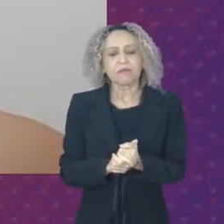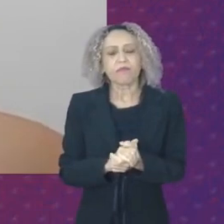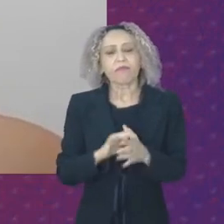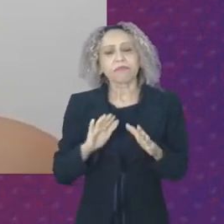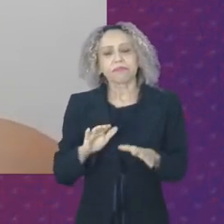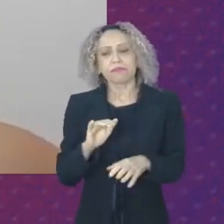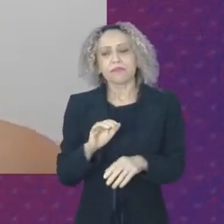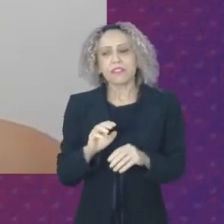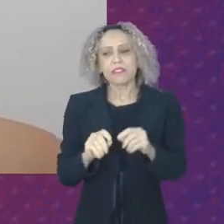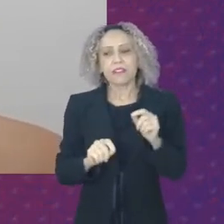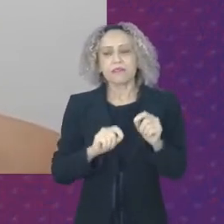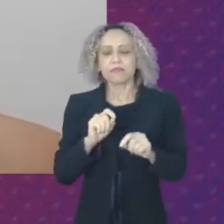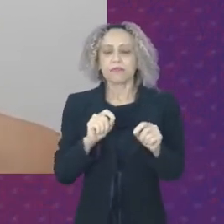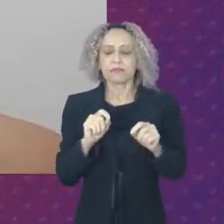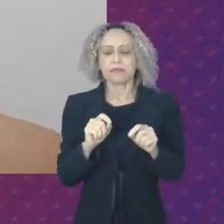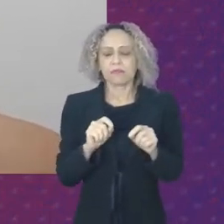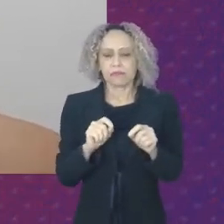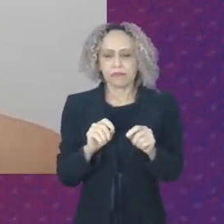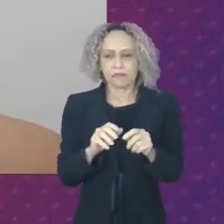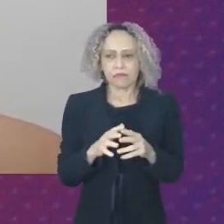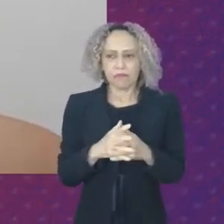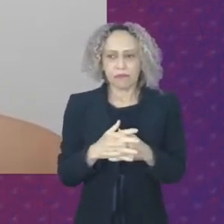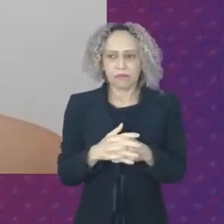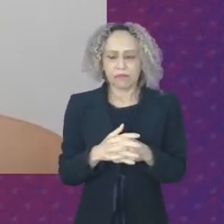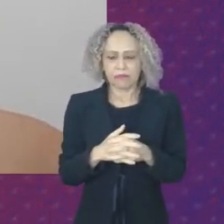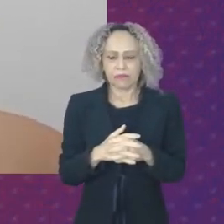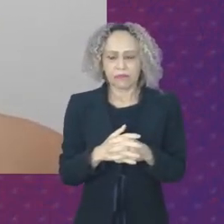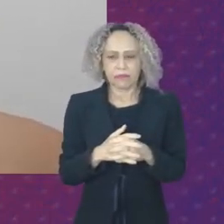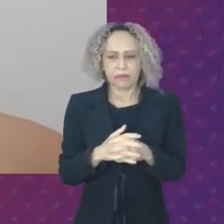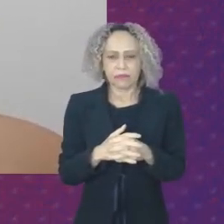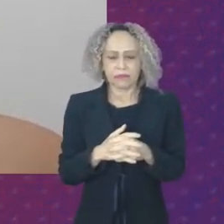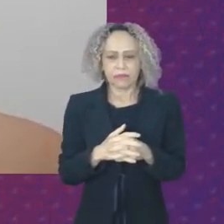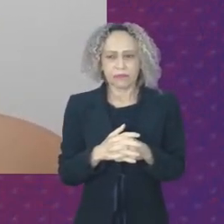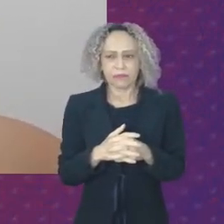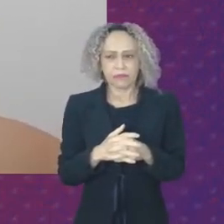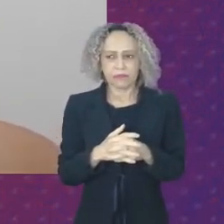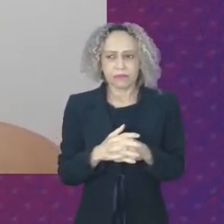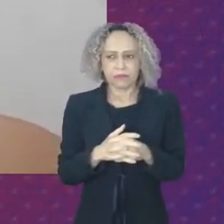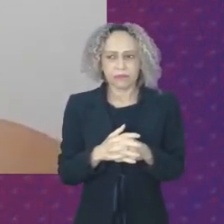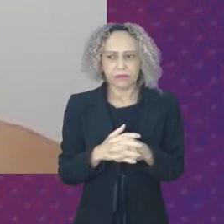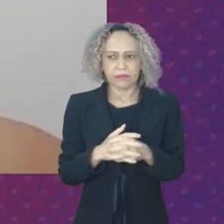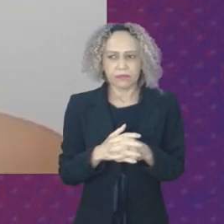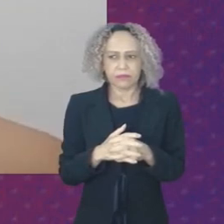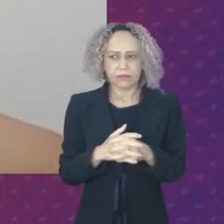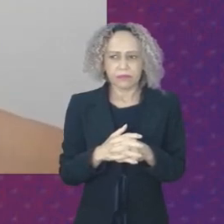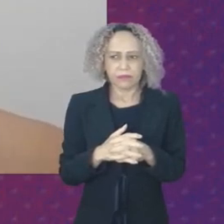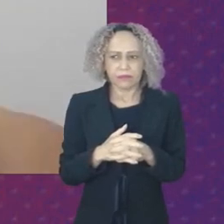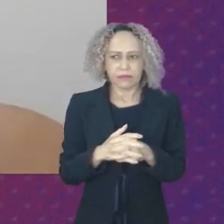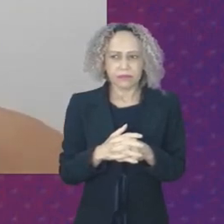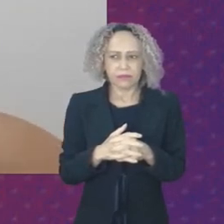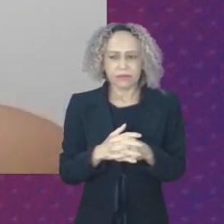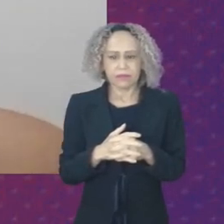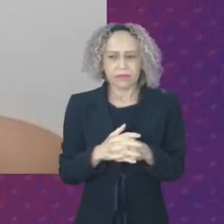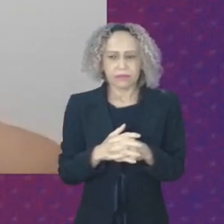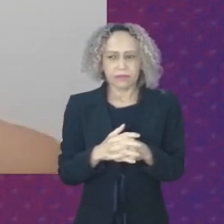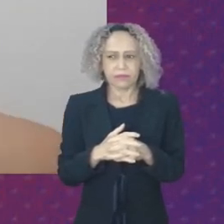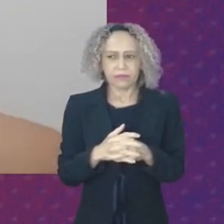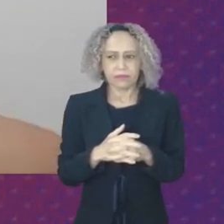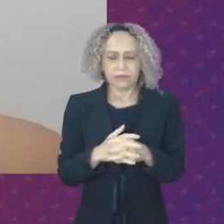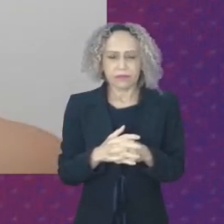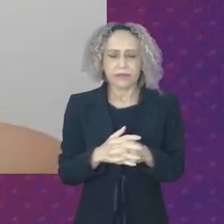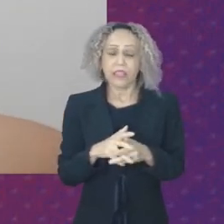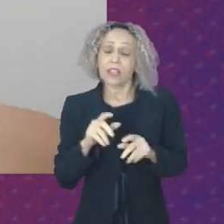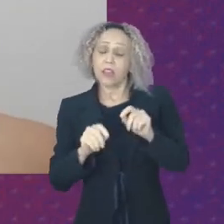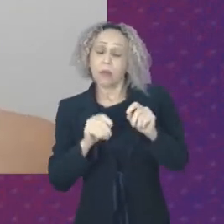do Lula, né, das campanhas do nosso presidente, porque isso é algo que a gente vê bastante, principalmente para o público